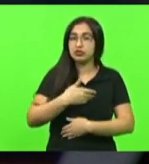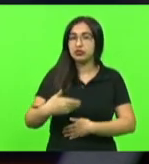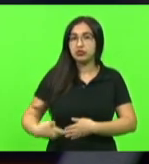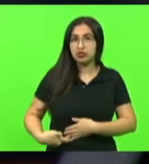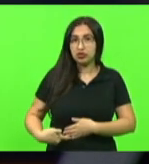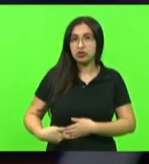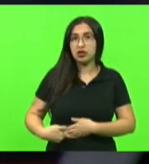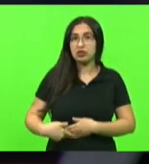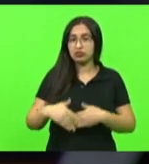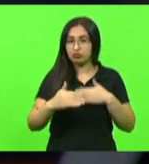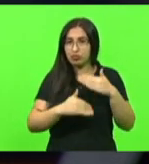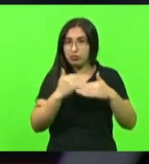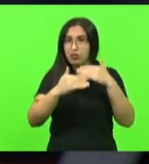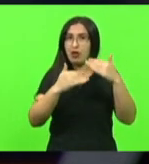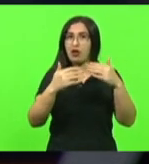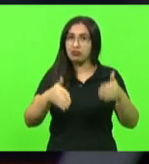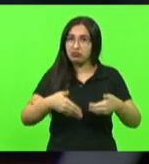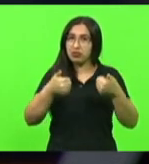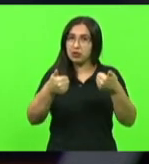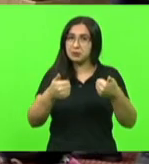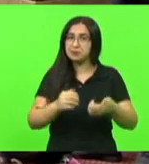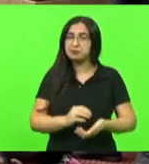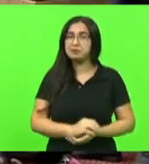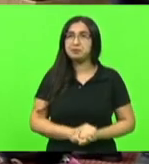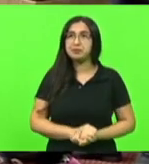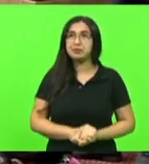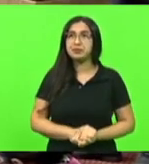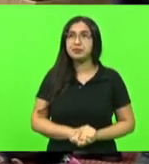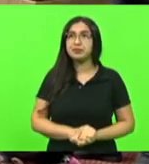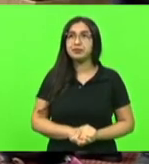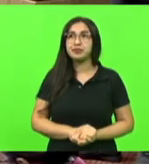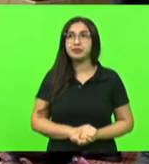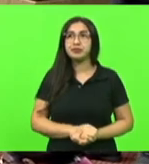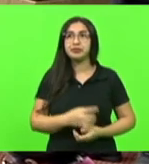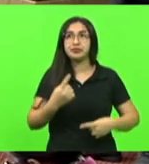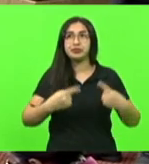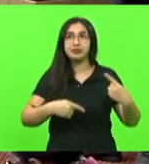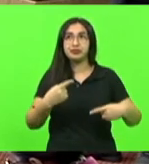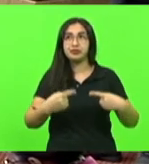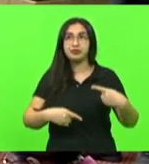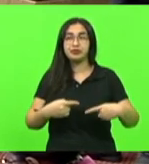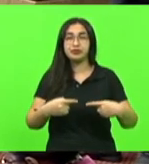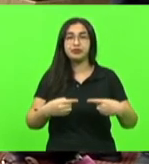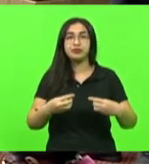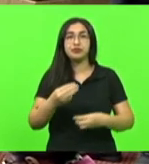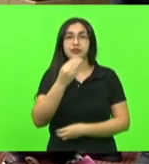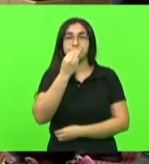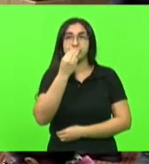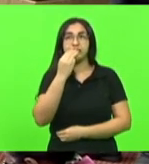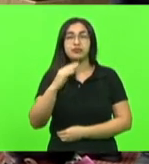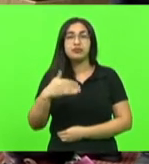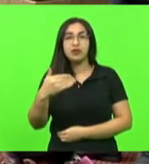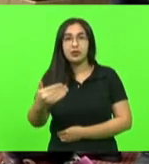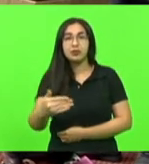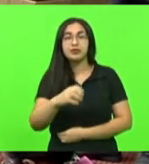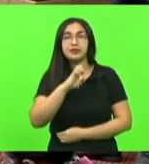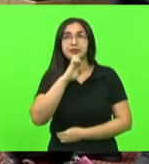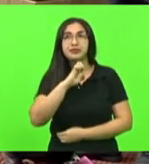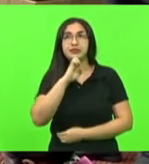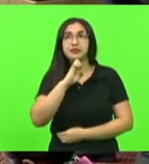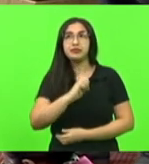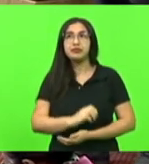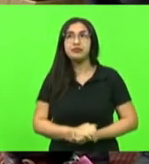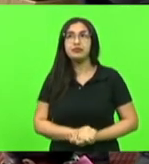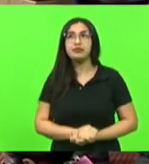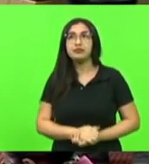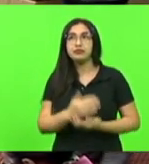engrenada nos eixos, obrigado. Escutir a matéria com a palavra o deputado Moacir Sopel, na sequência o deputado Felipe Estevam. Muito